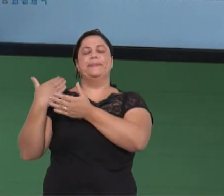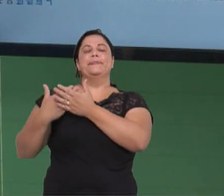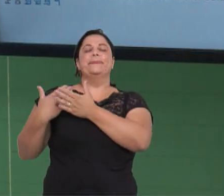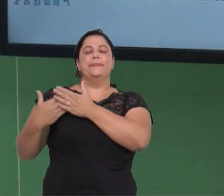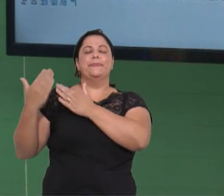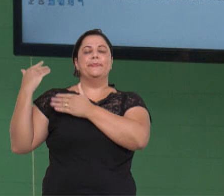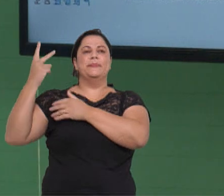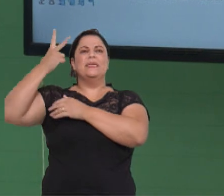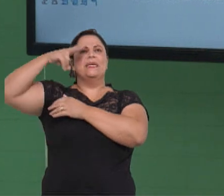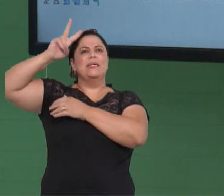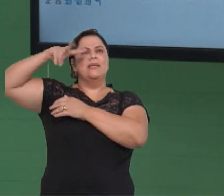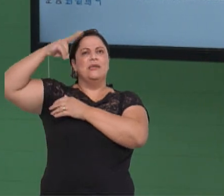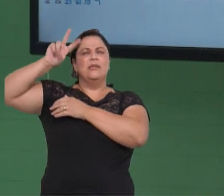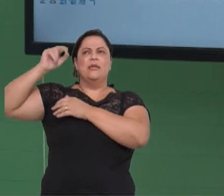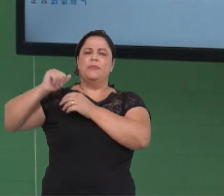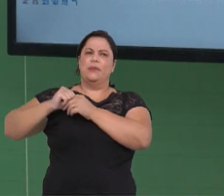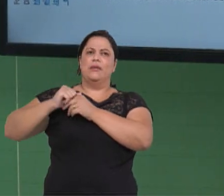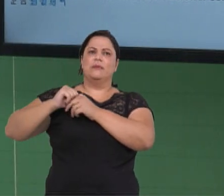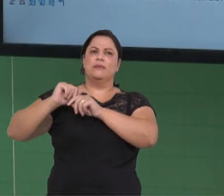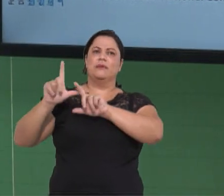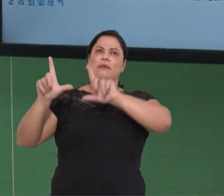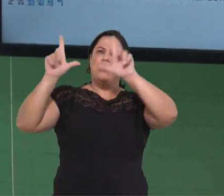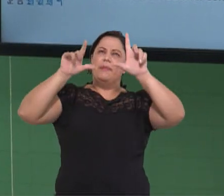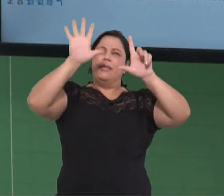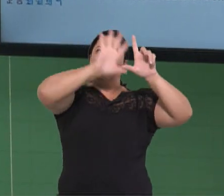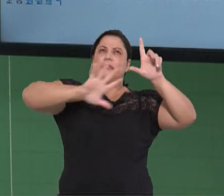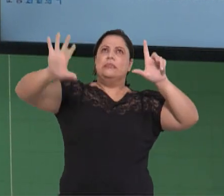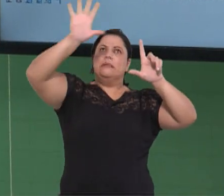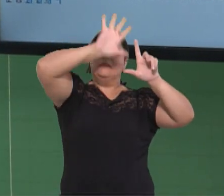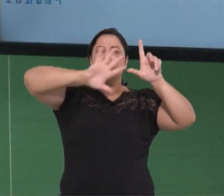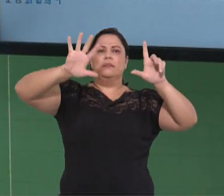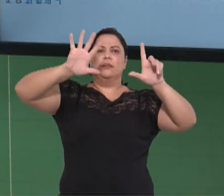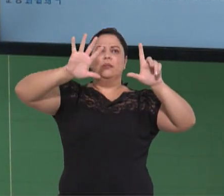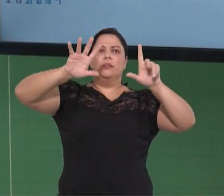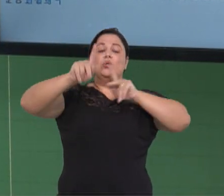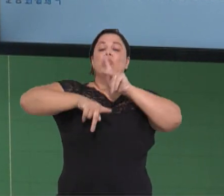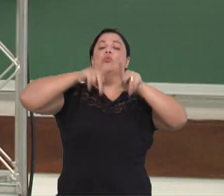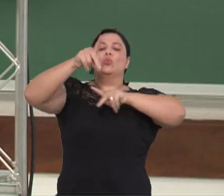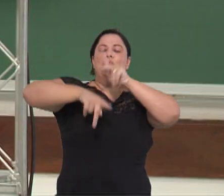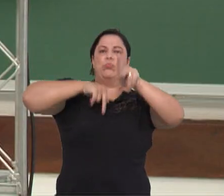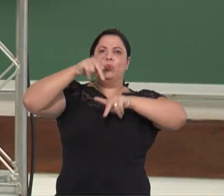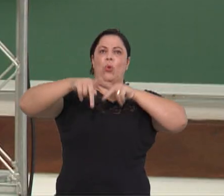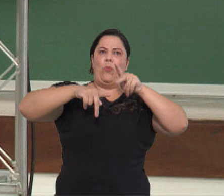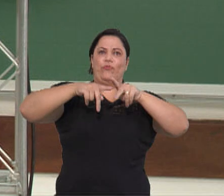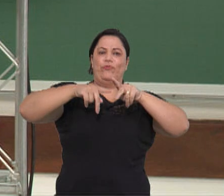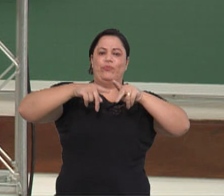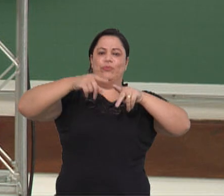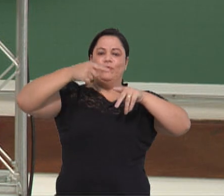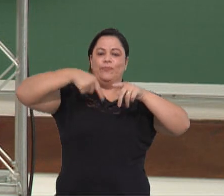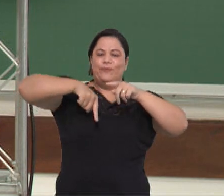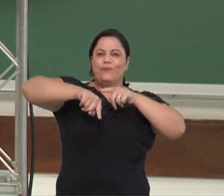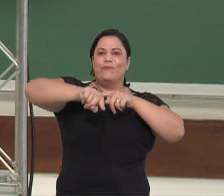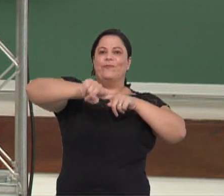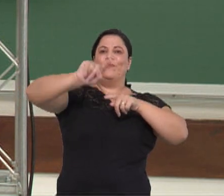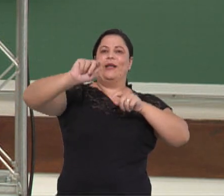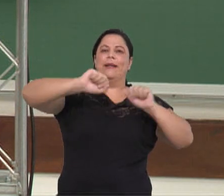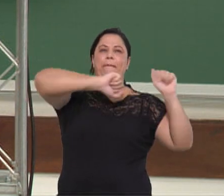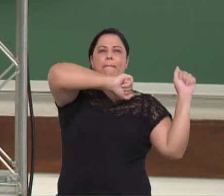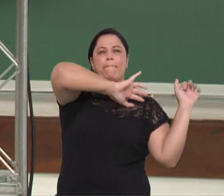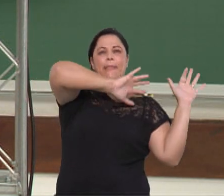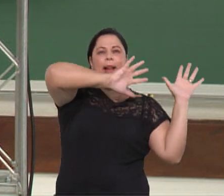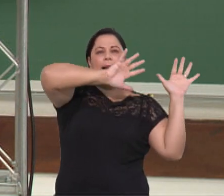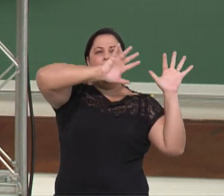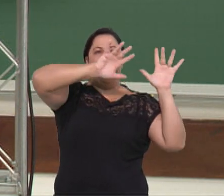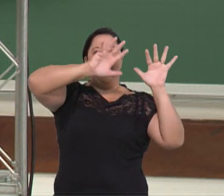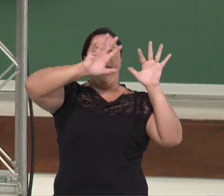lembrar daquela imagem da Bastilha, que é quando o povo vai se armar. Então, após o terceiro Estado declarar-se